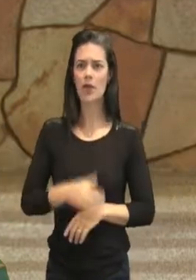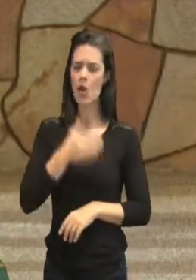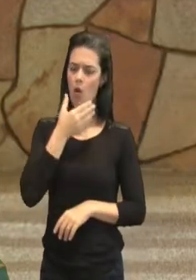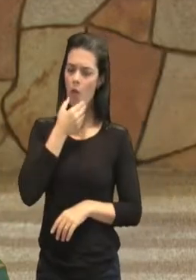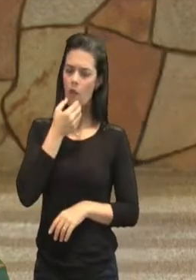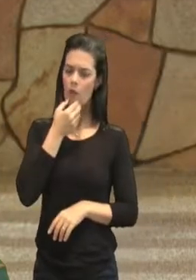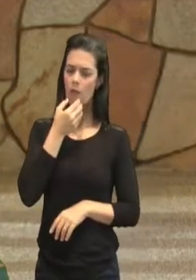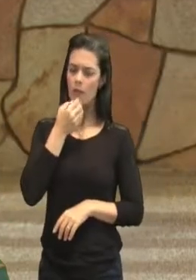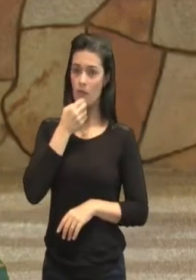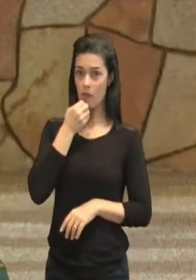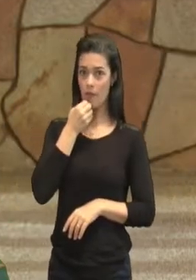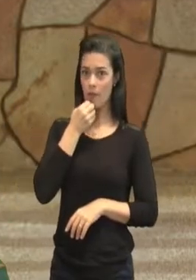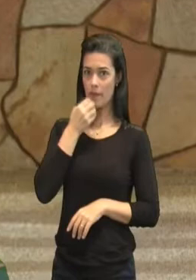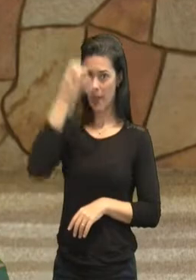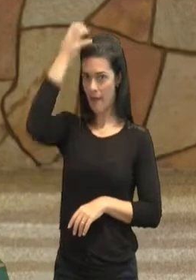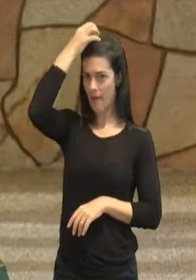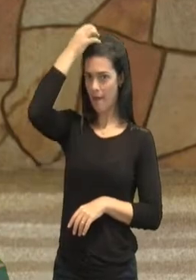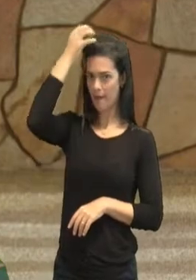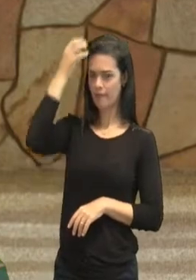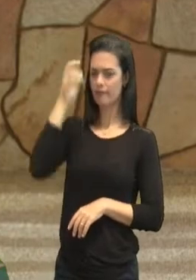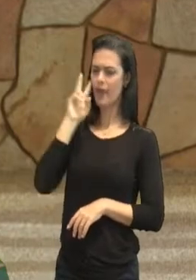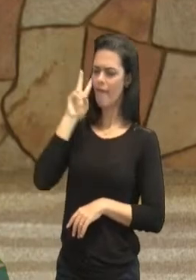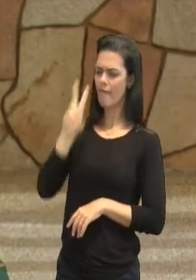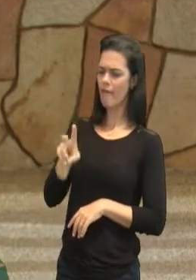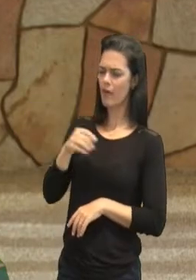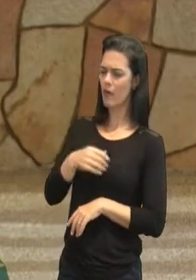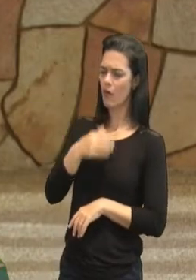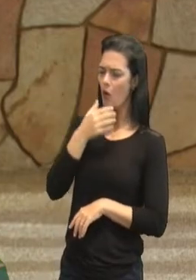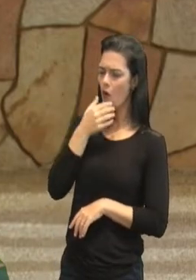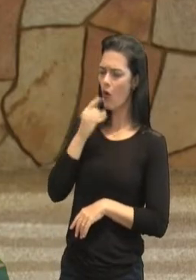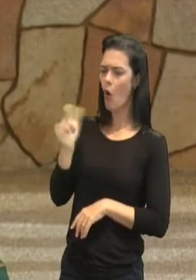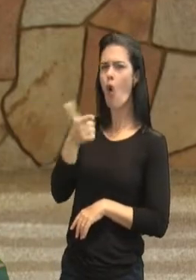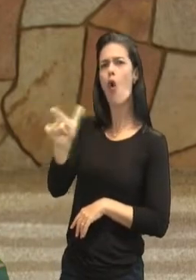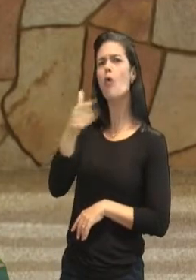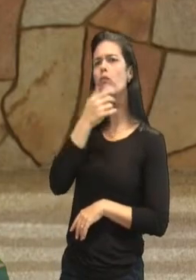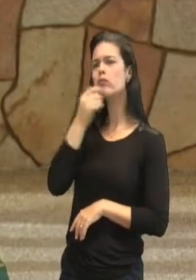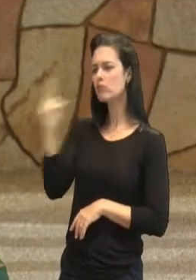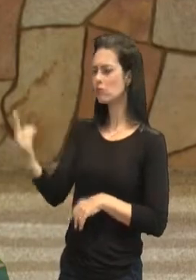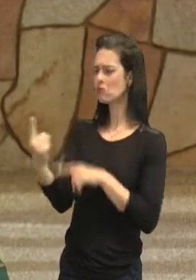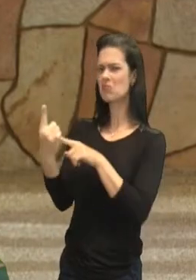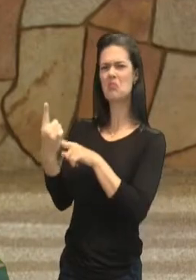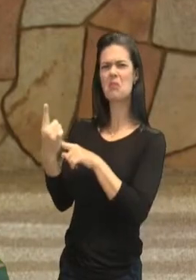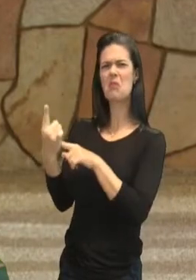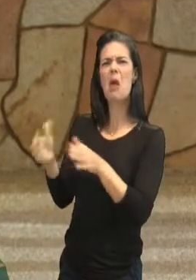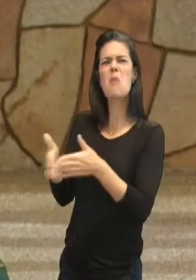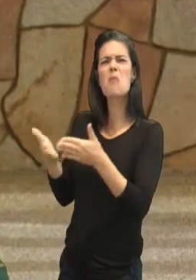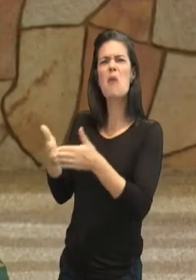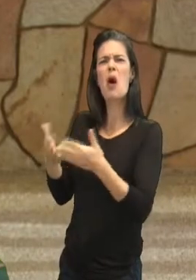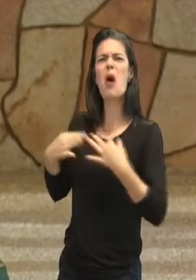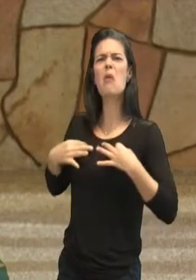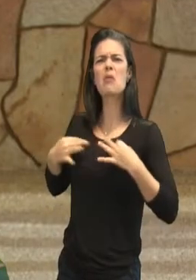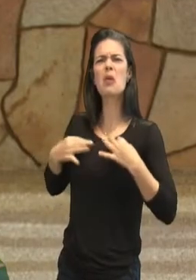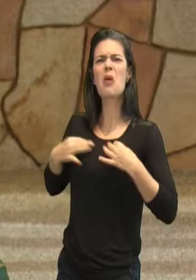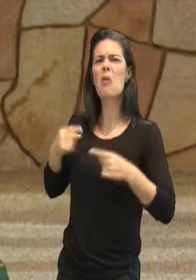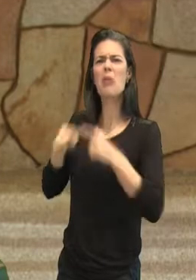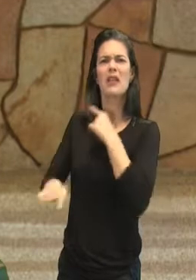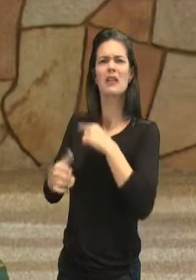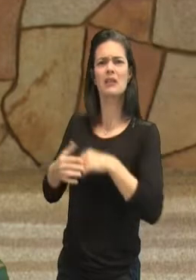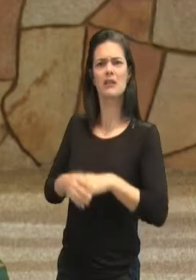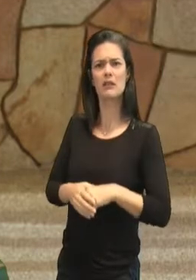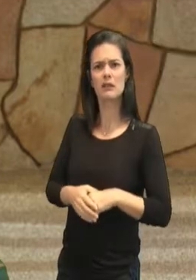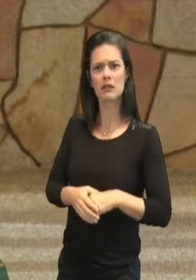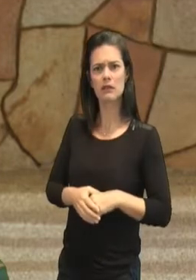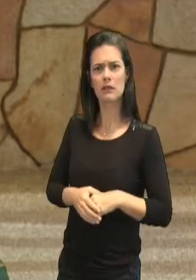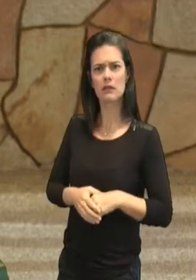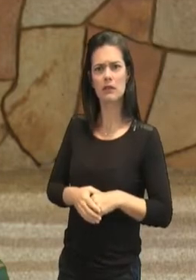nupcial e perguntou-lhe, amigo, como entraste aqui sem veste nupcial? E ele emudeceu. Então ordenou o rei